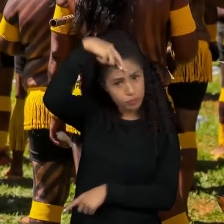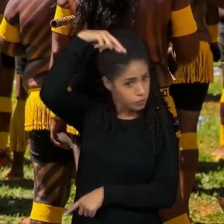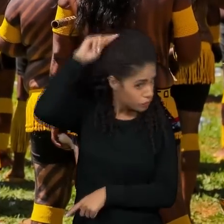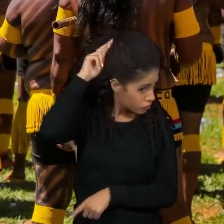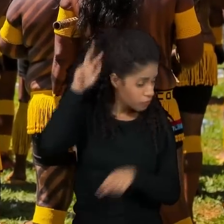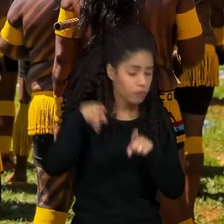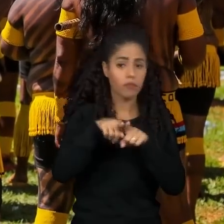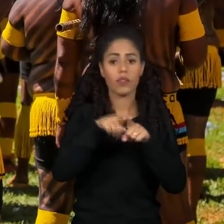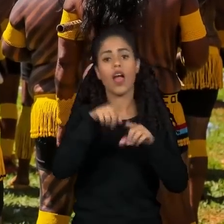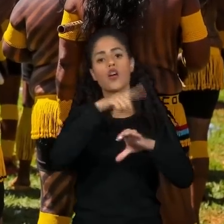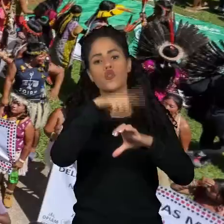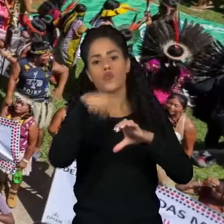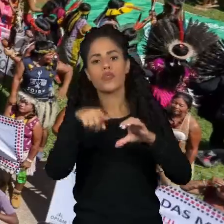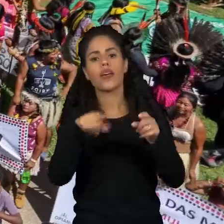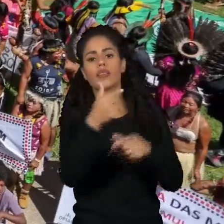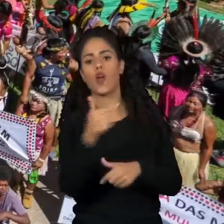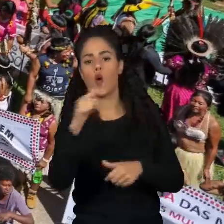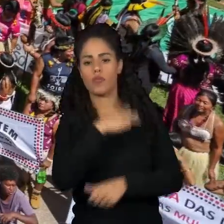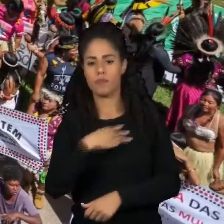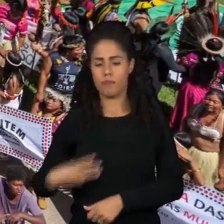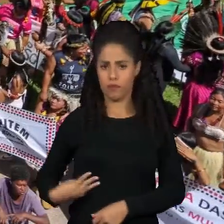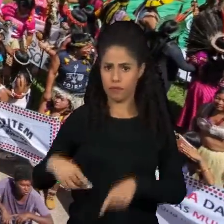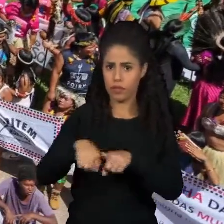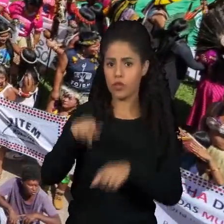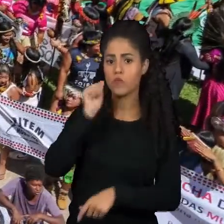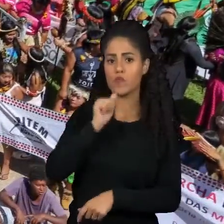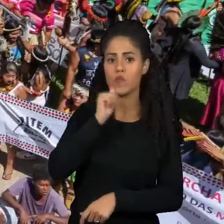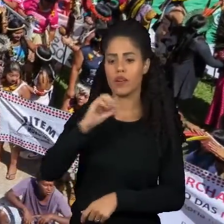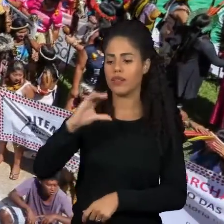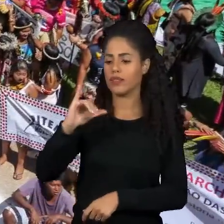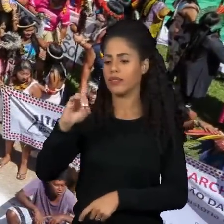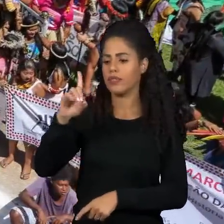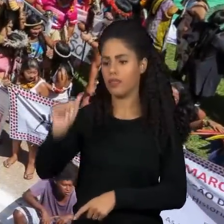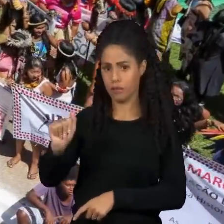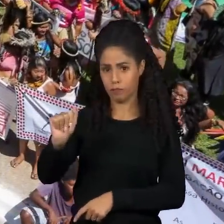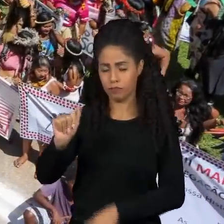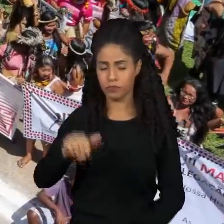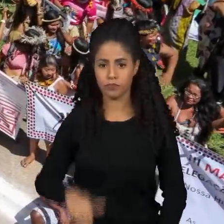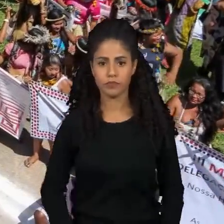Ciência e Tecnologia, e a ministra das Mulheres, Cida Gonçalves.